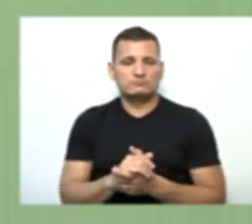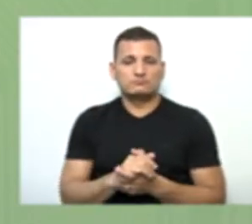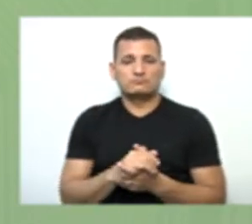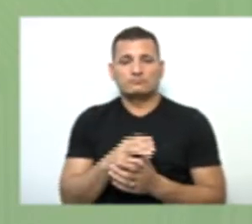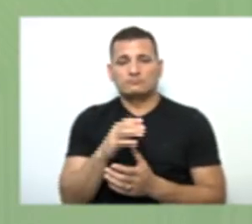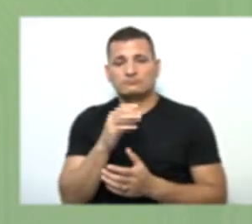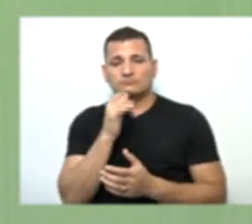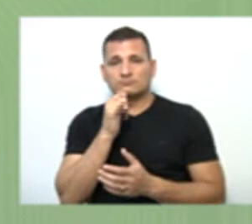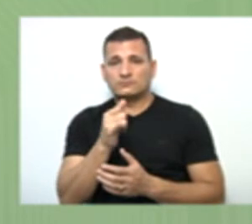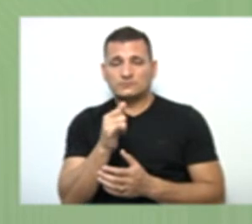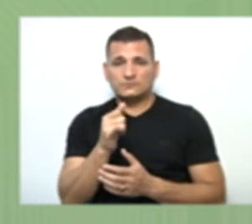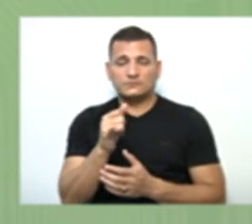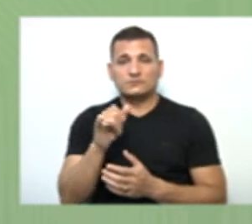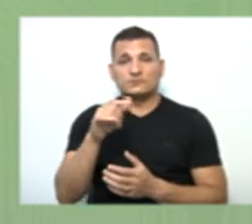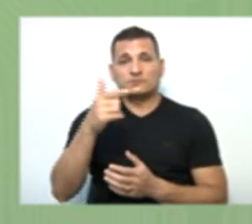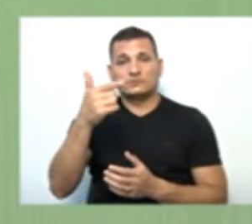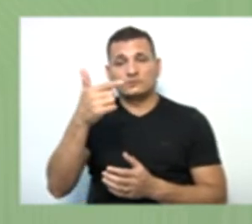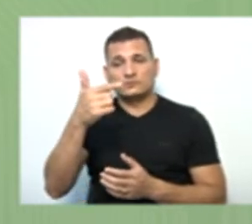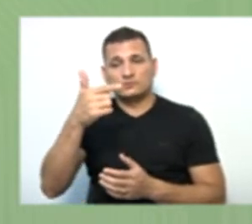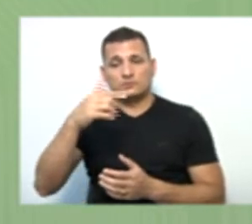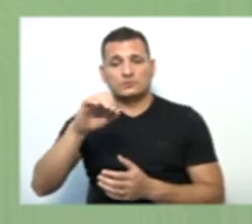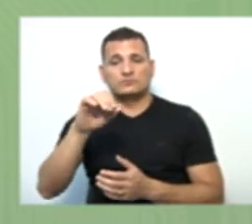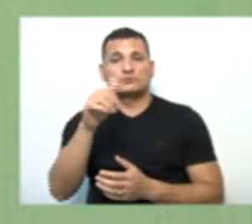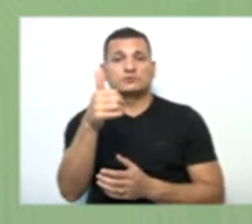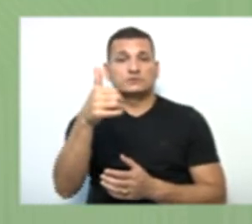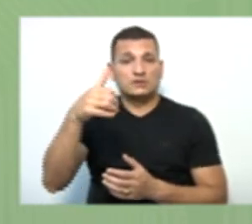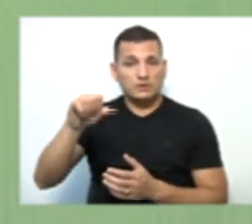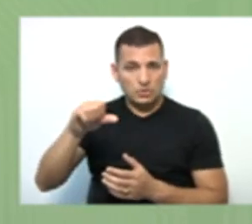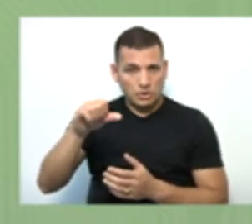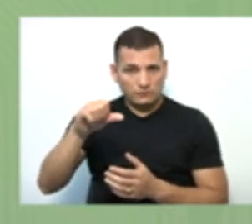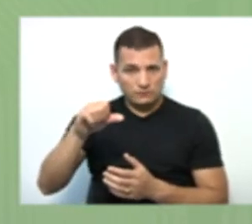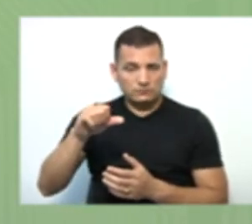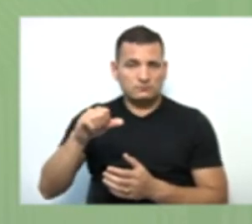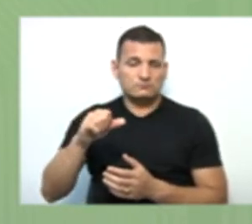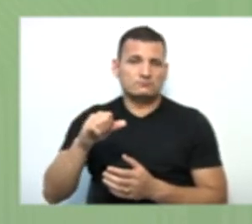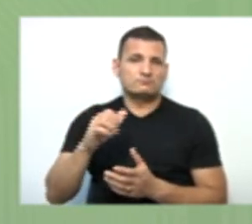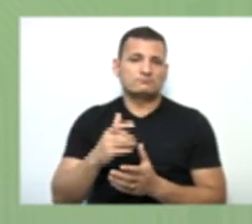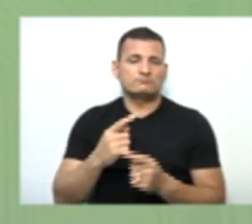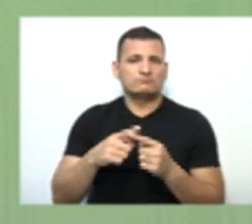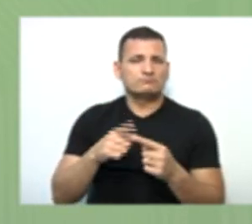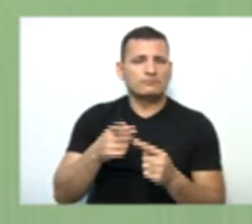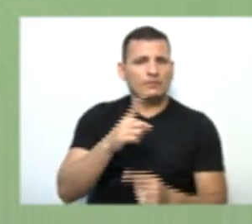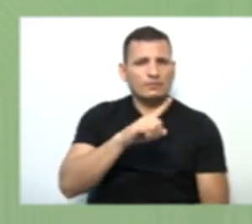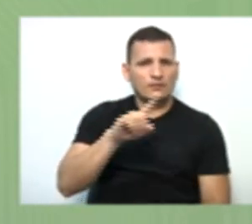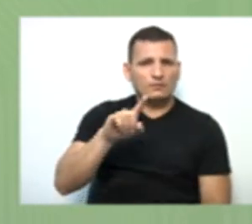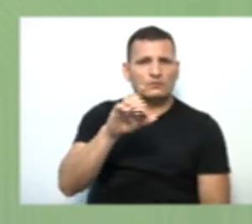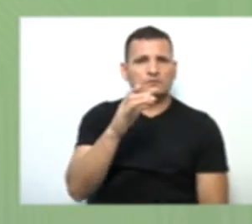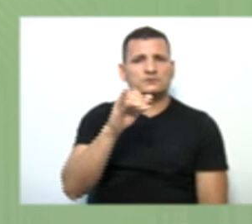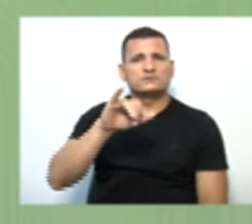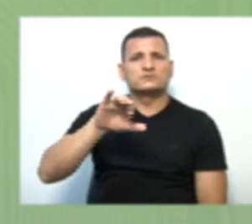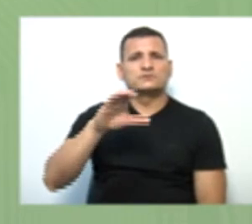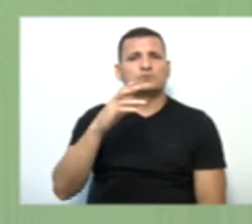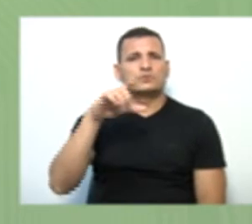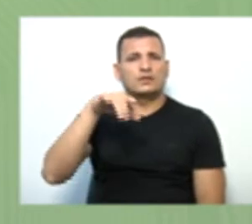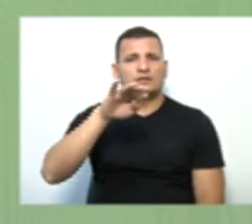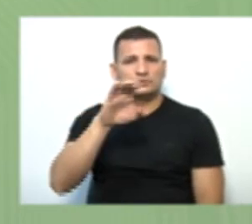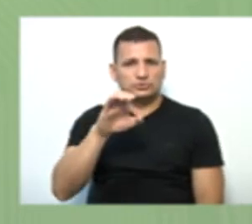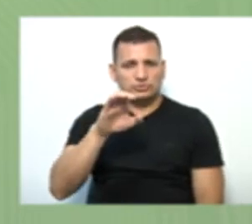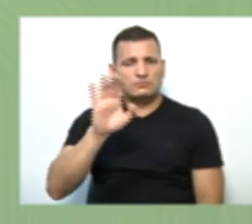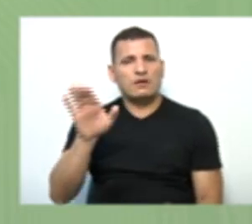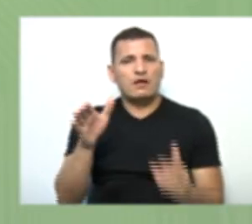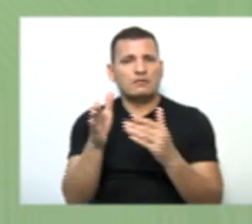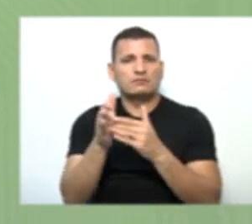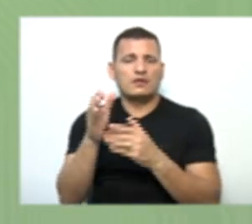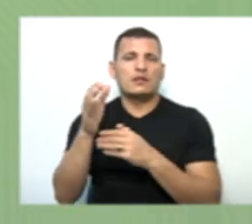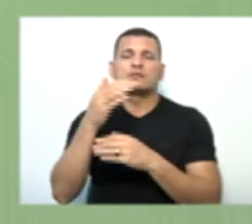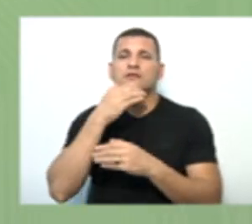fosse em maio de 2019. Por quê? Todo não circulante, ele vai até dezembro do ano